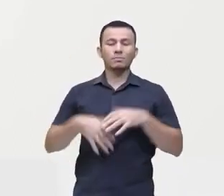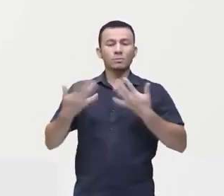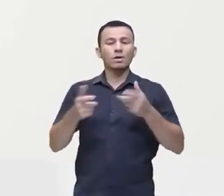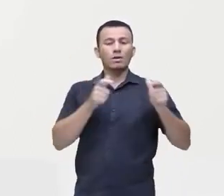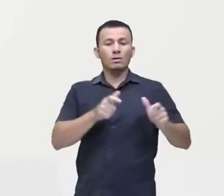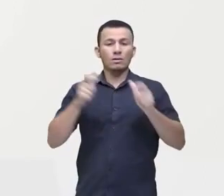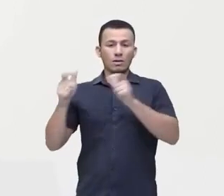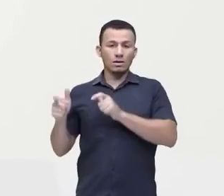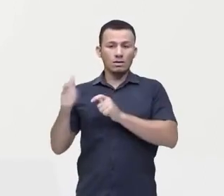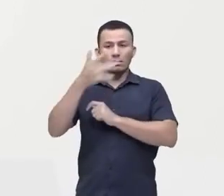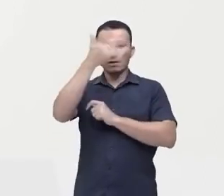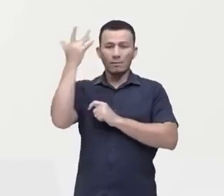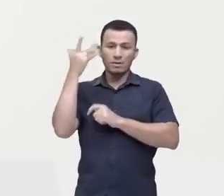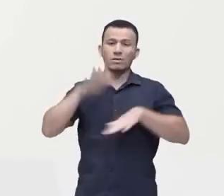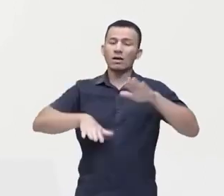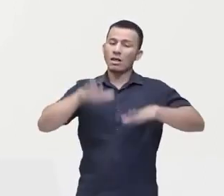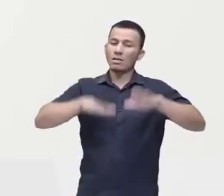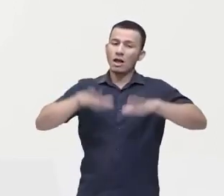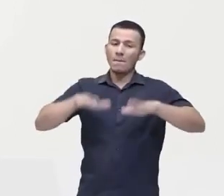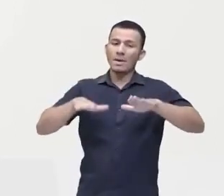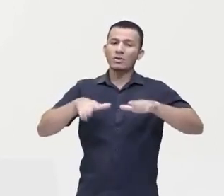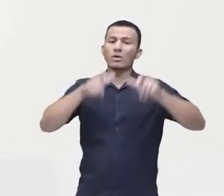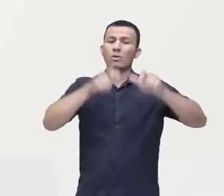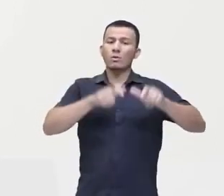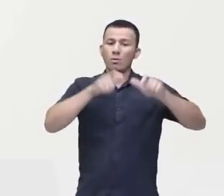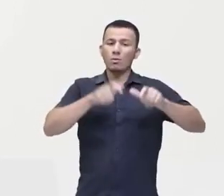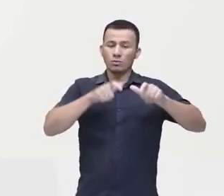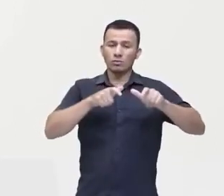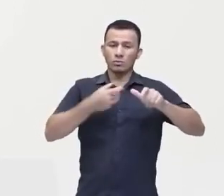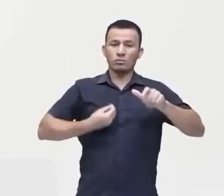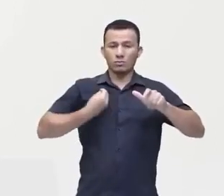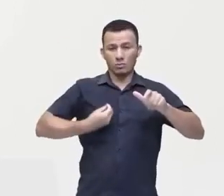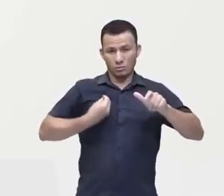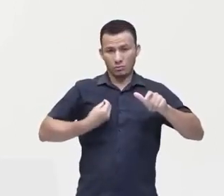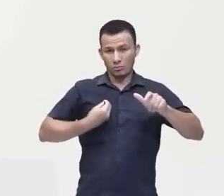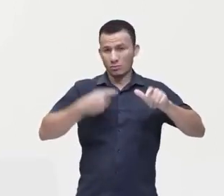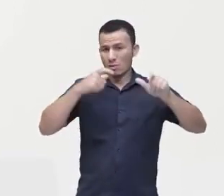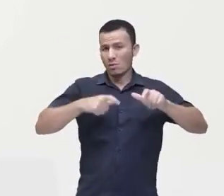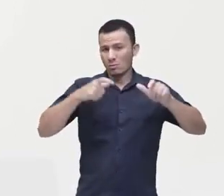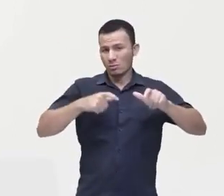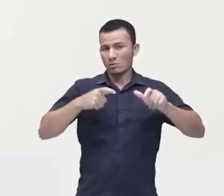localização das pessoas depende do ponto que nós estamos.